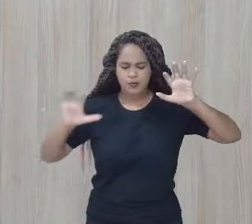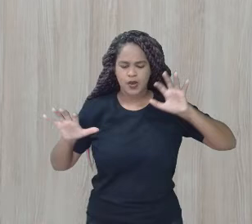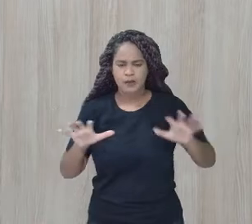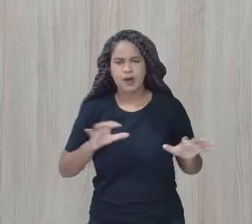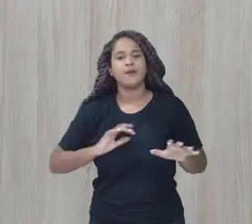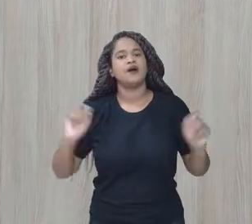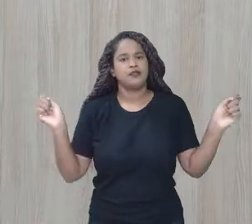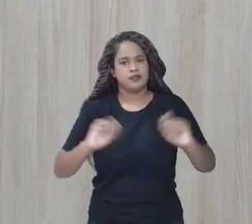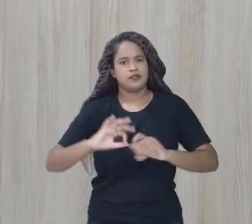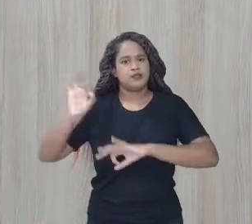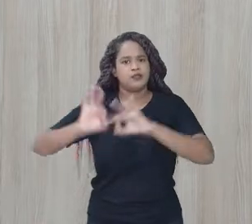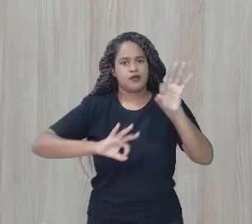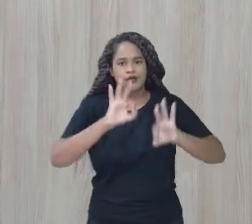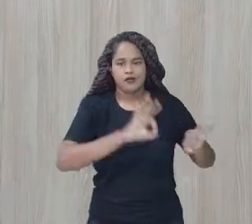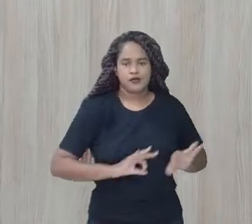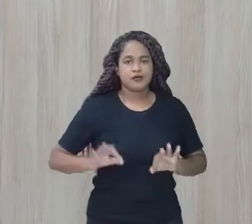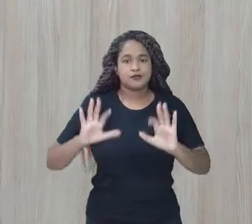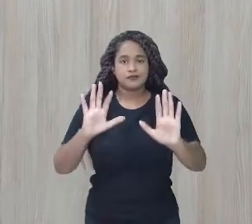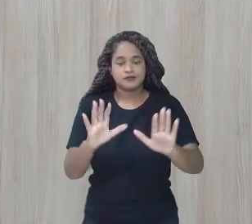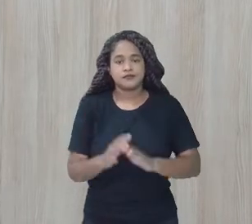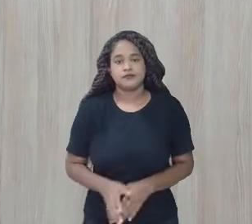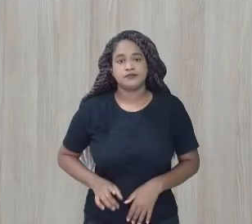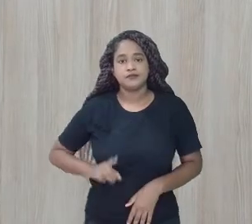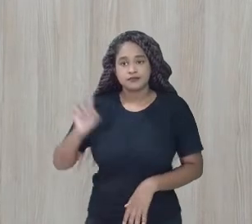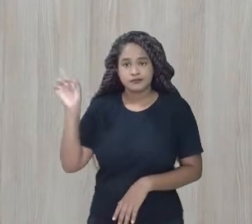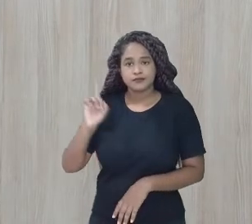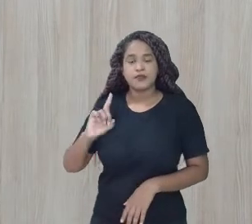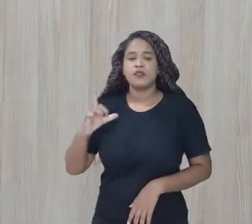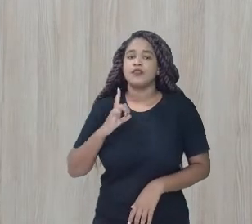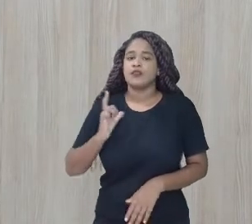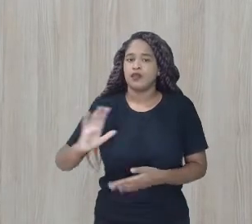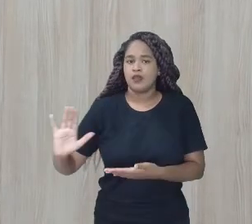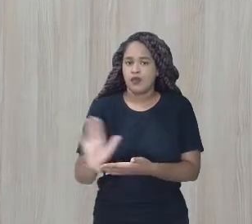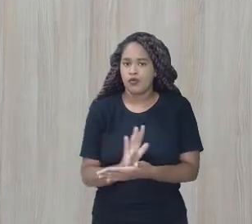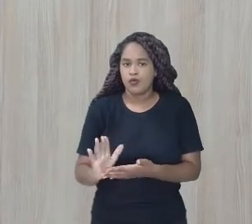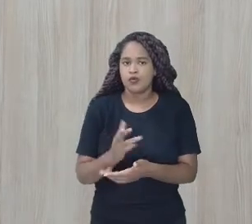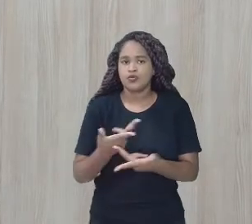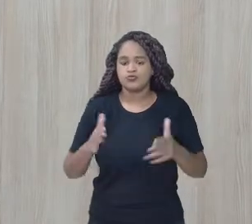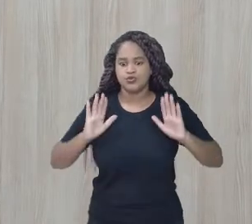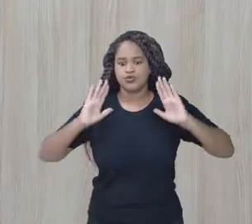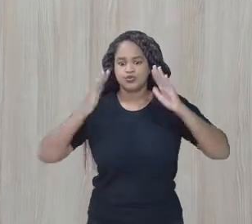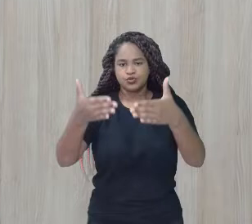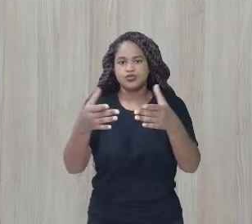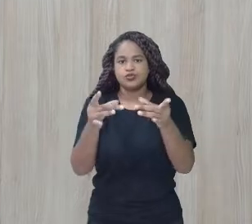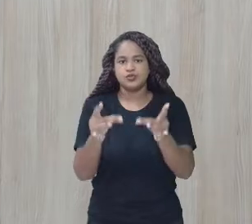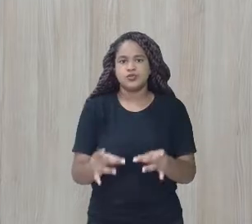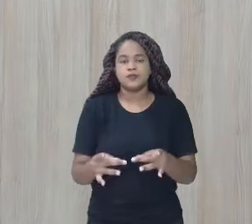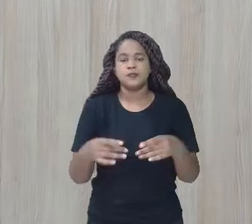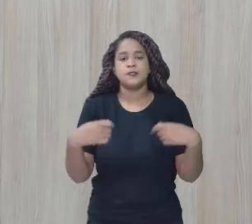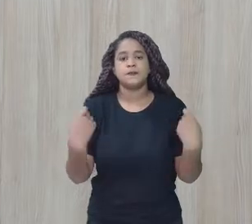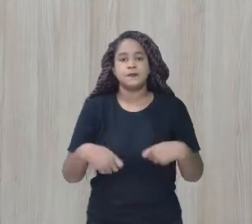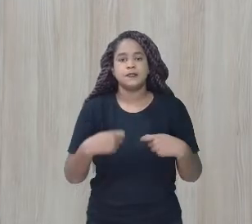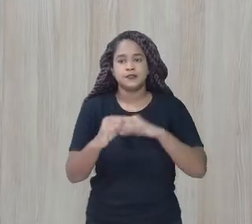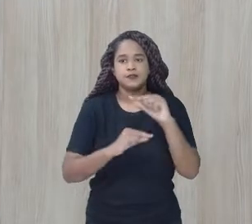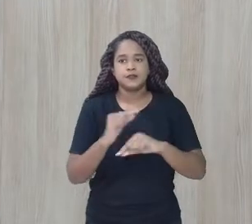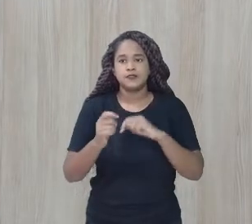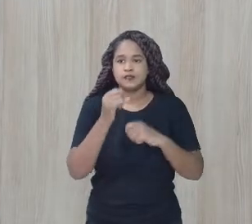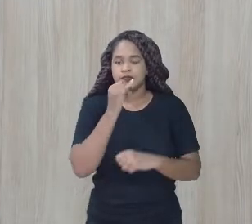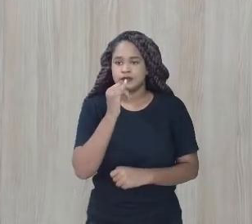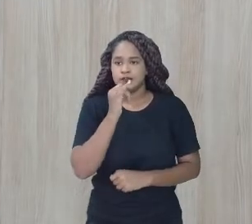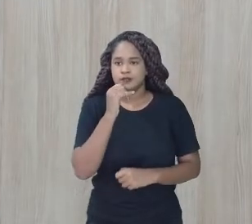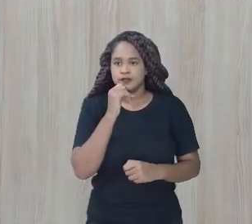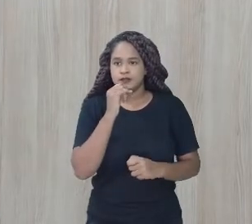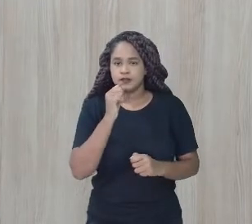a organizar isso. Porém, no fluxograma, a gente tem algumas coisas mais específicas, que é quando a gente precisa tomar alguma